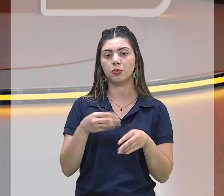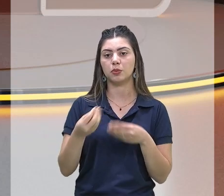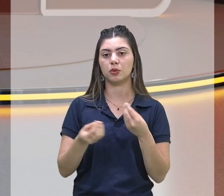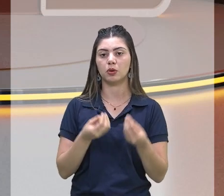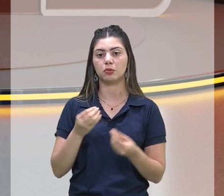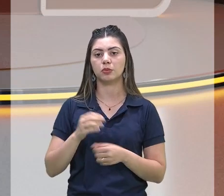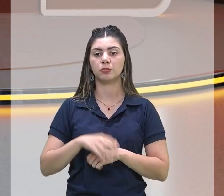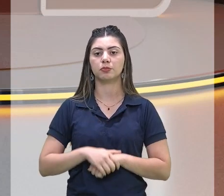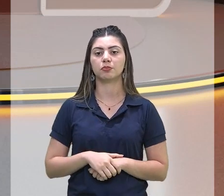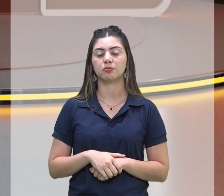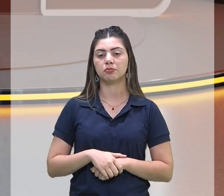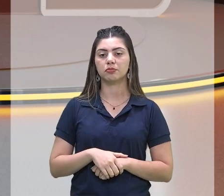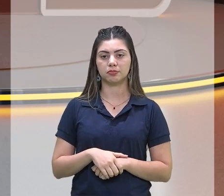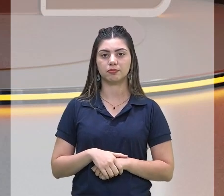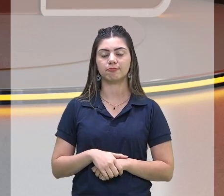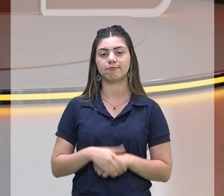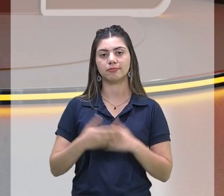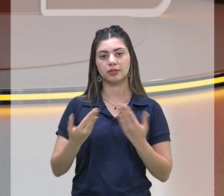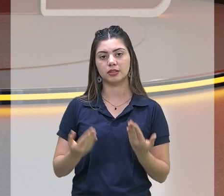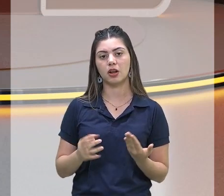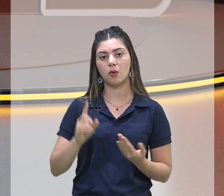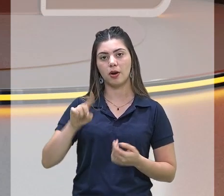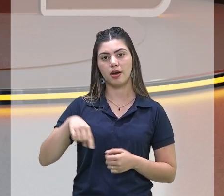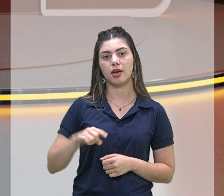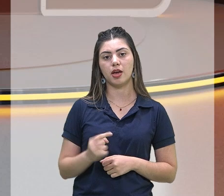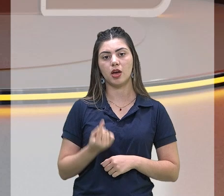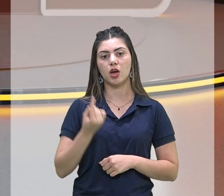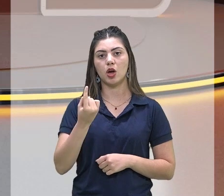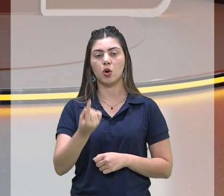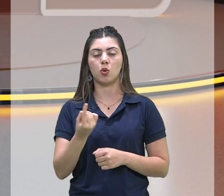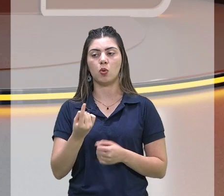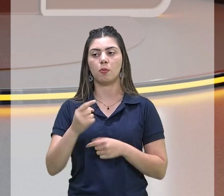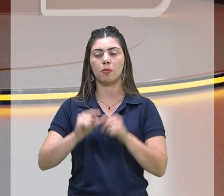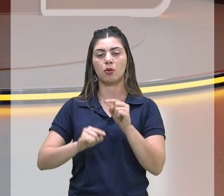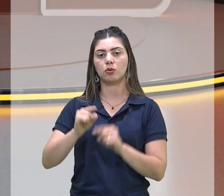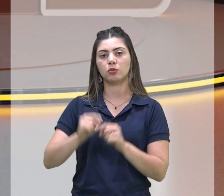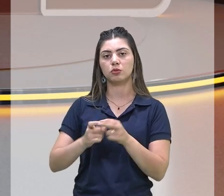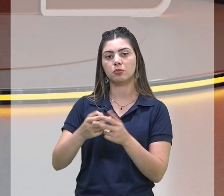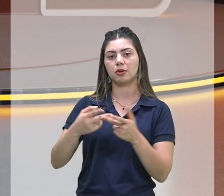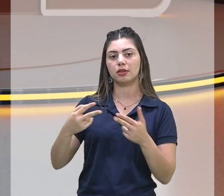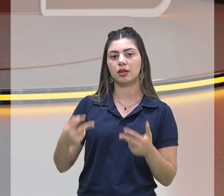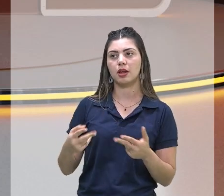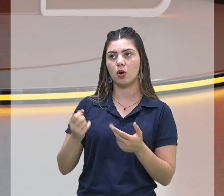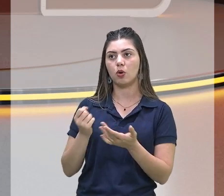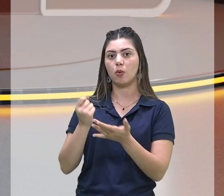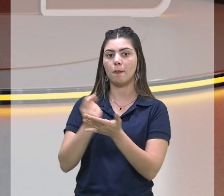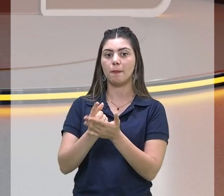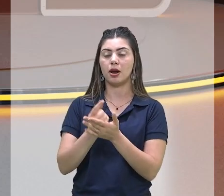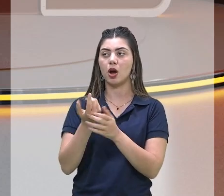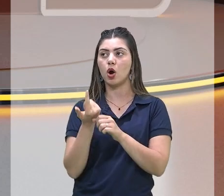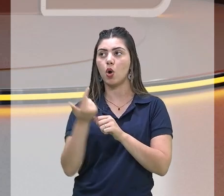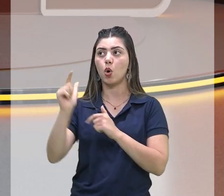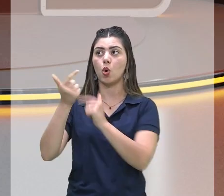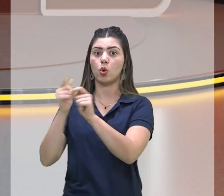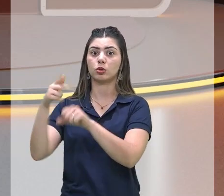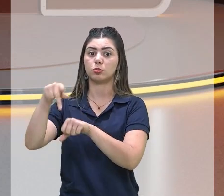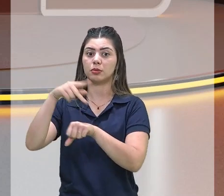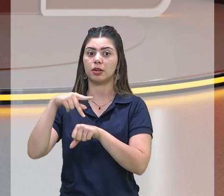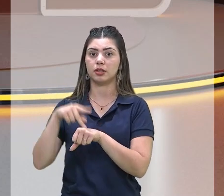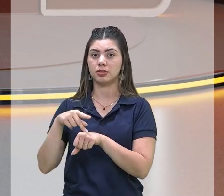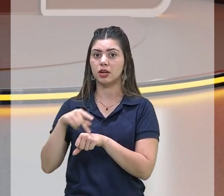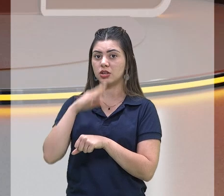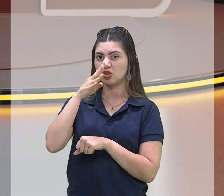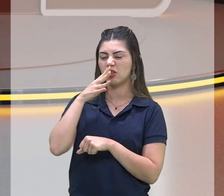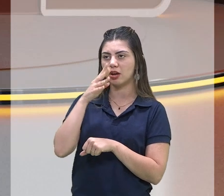de uma tarifa comum, tá? Ali para produtos importados de fora do bloco. Não posso comprar ali de qualquer